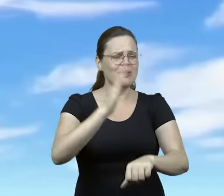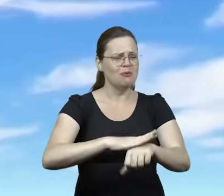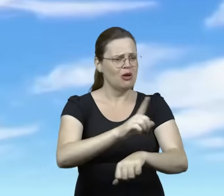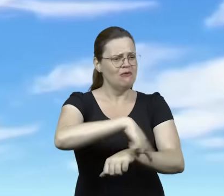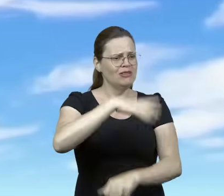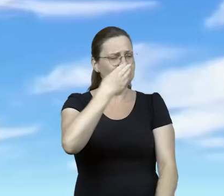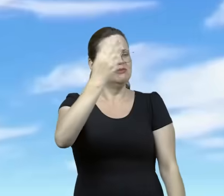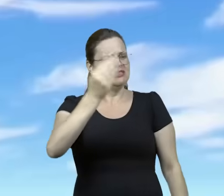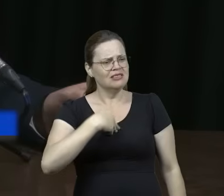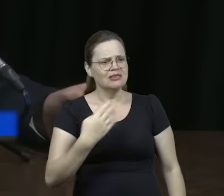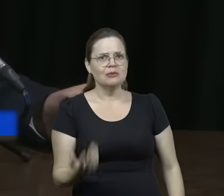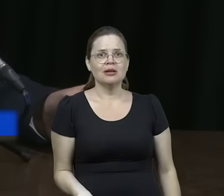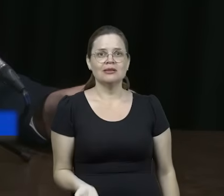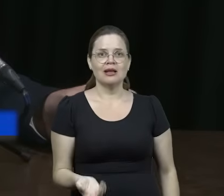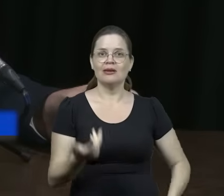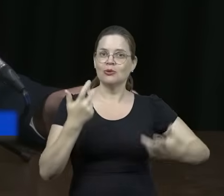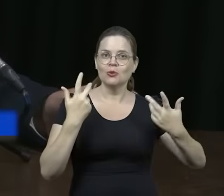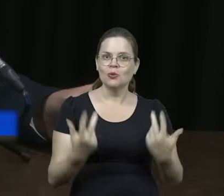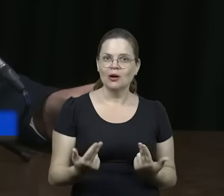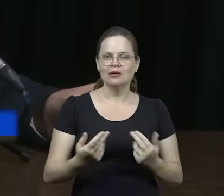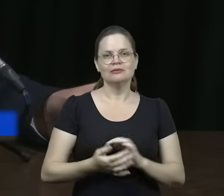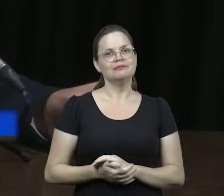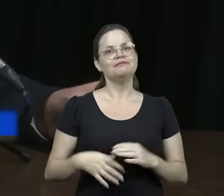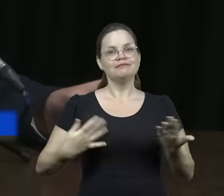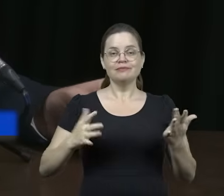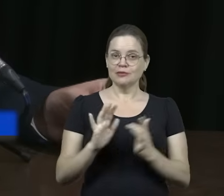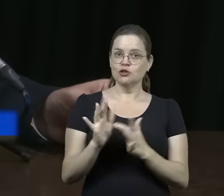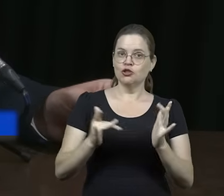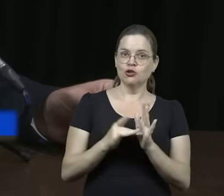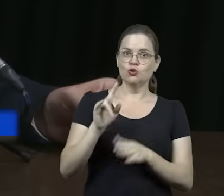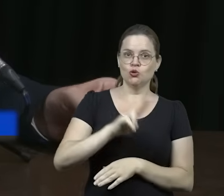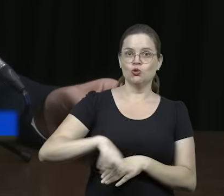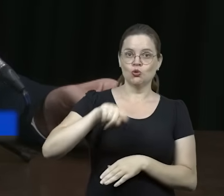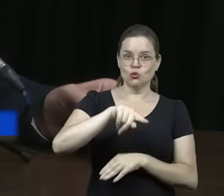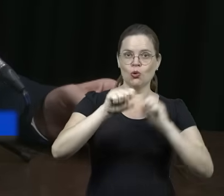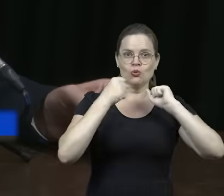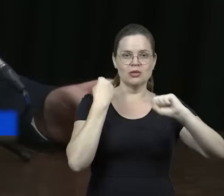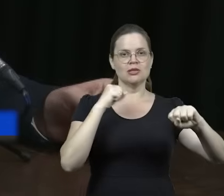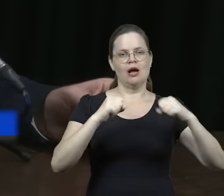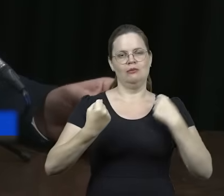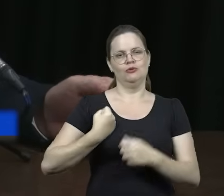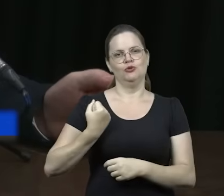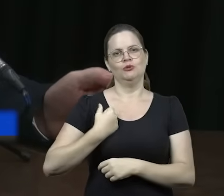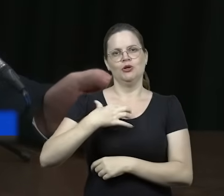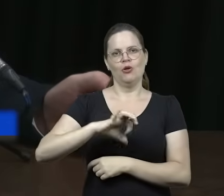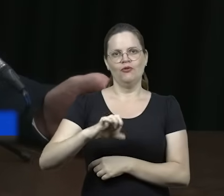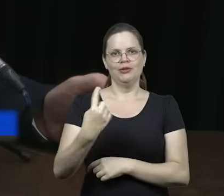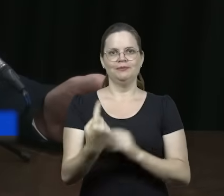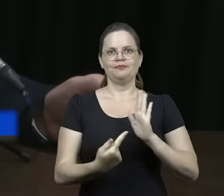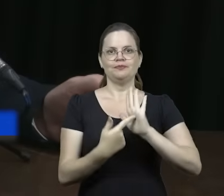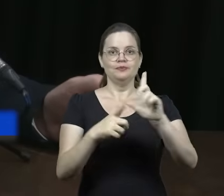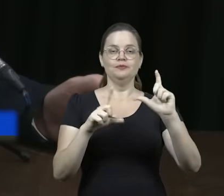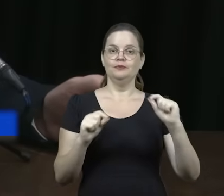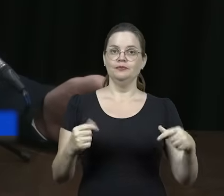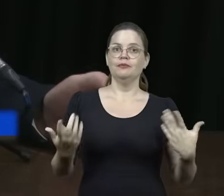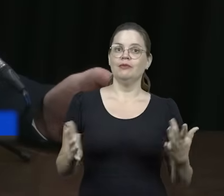não quiseram. Né? Então, Jesus fez uso desse salmo aqui, mostrando que ele tinha essa proteção